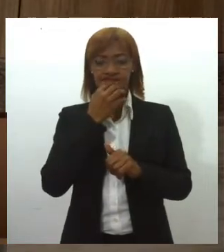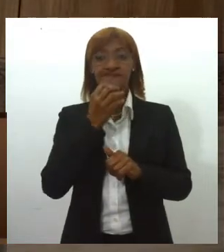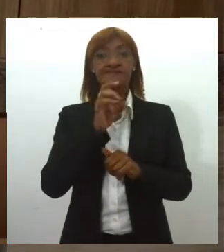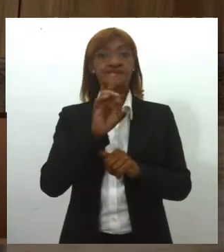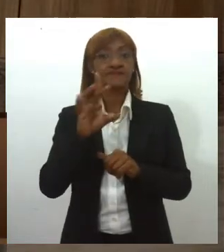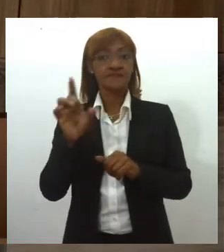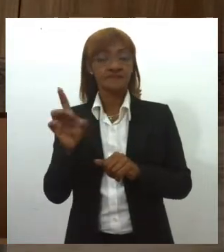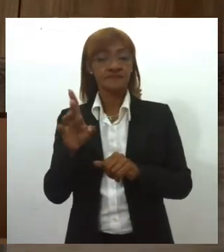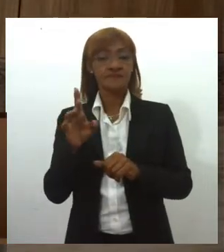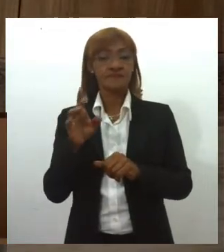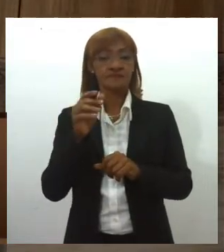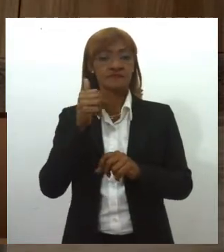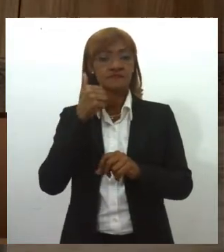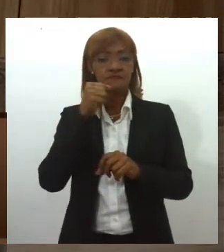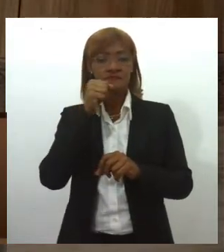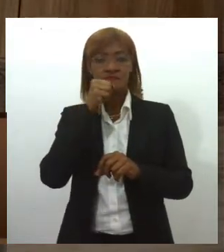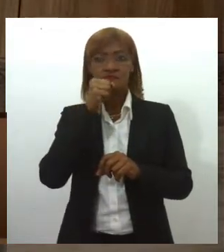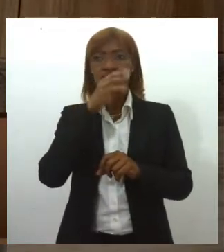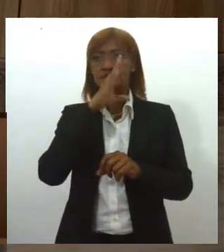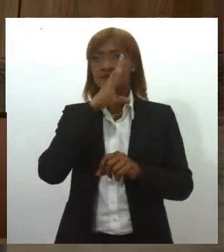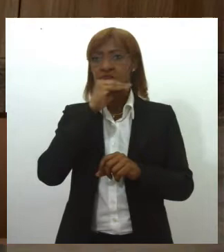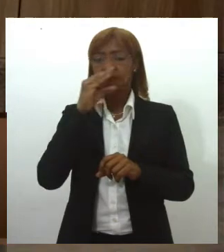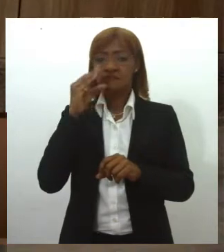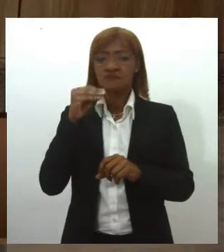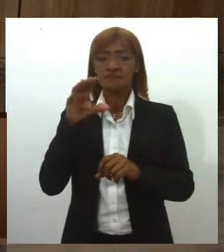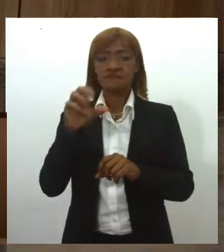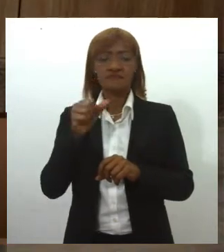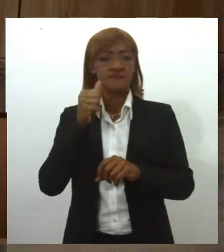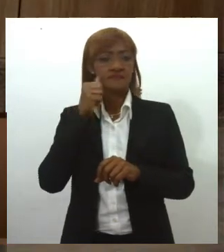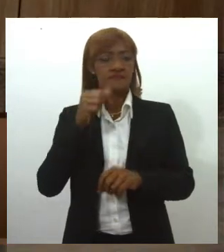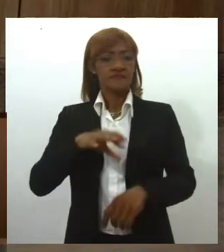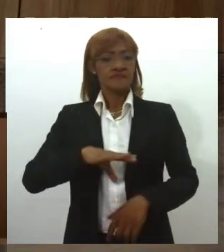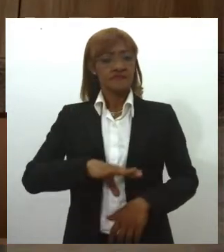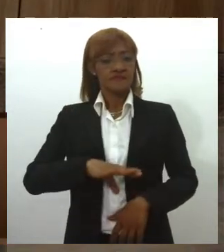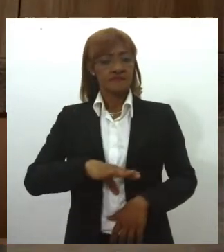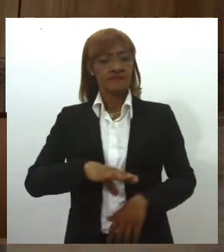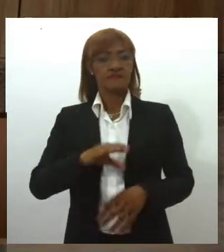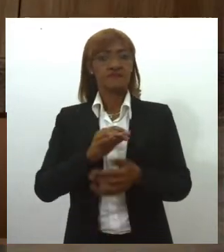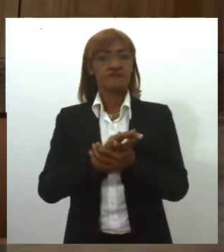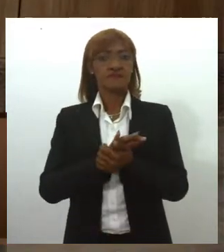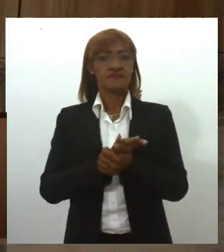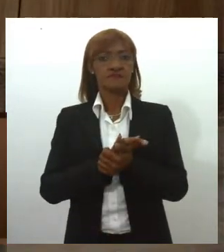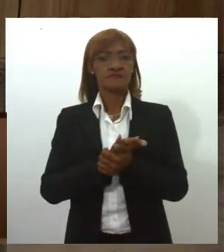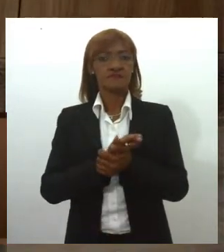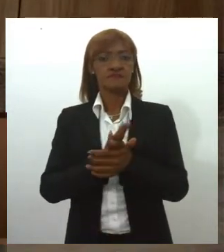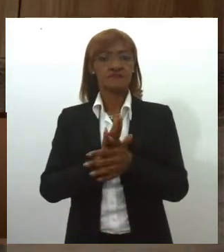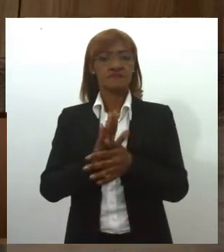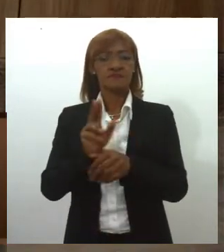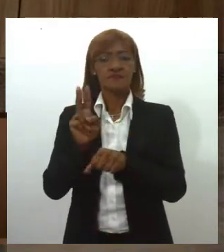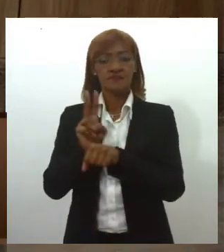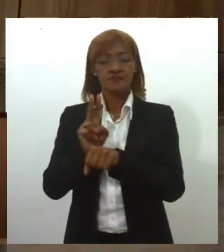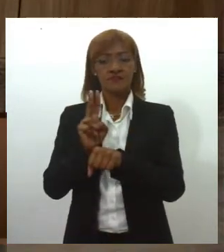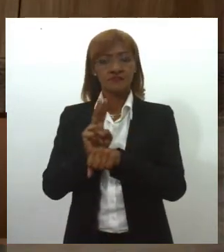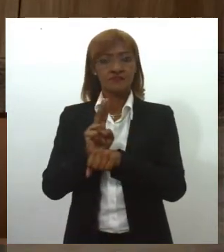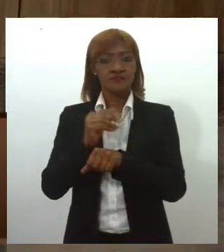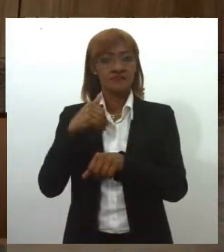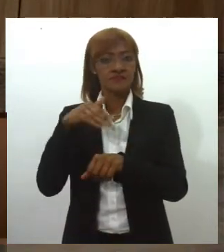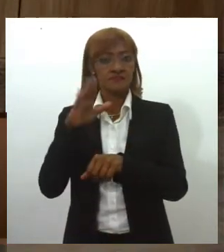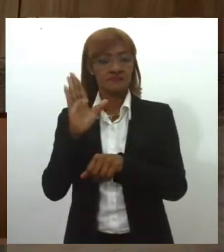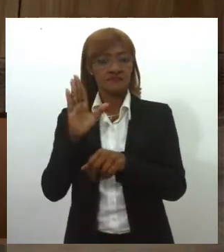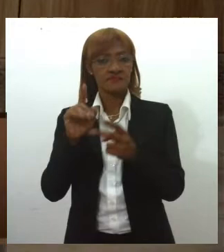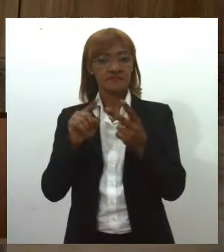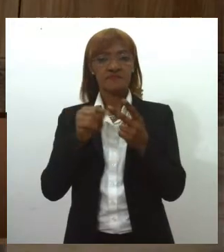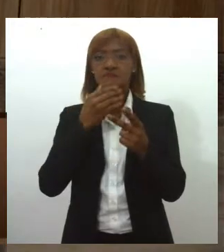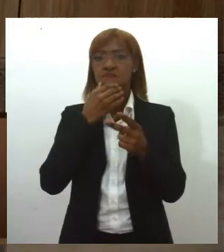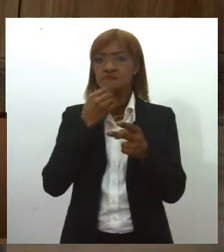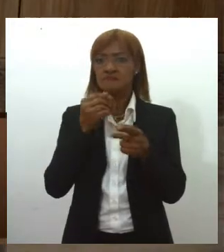primeira menarca, na primeira menstruação, né? Elas têm esse acompanhamento, esse cuidado maior. Os meninos são levados também